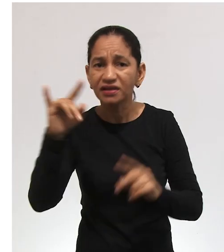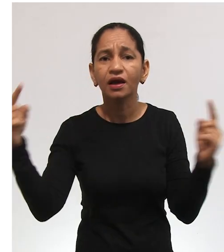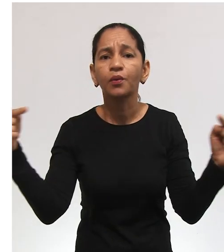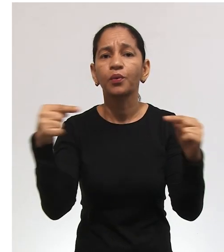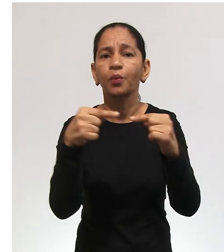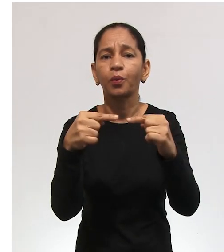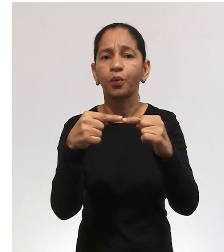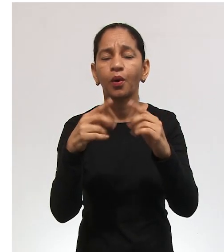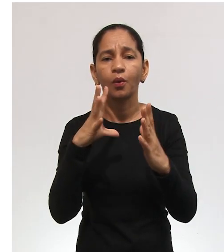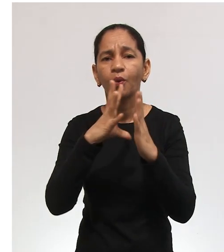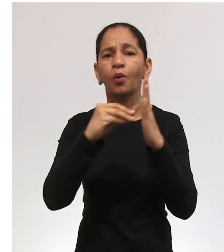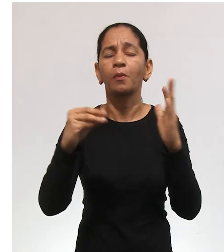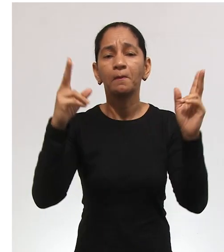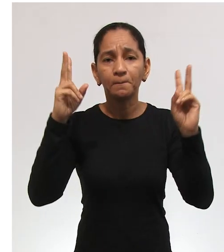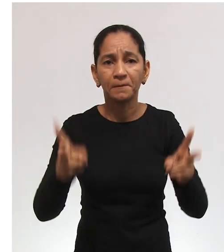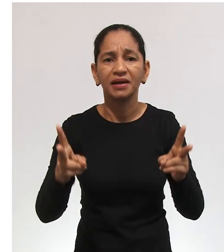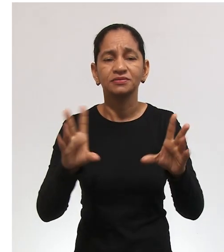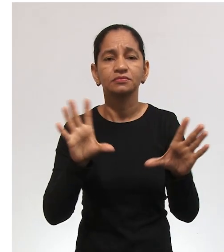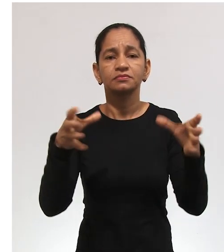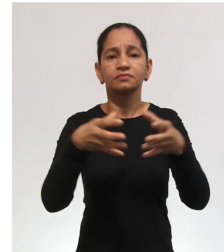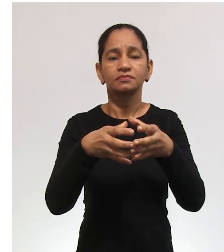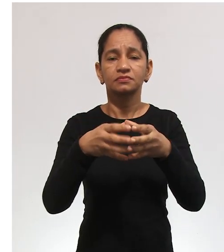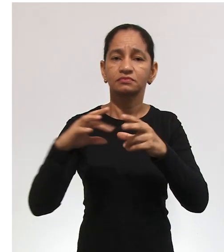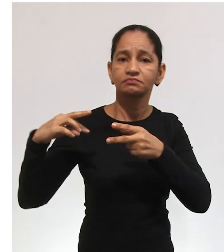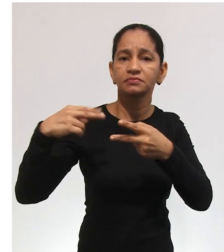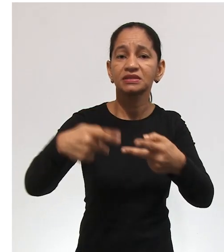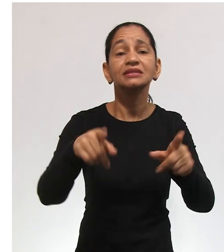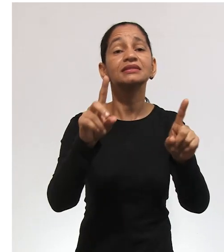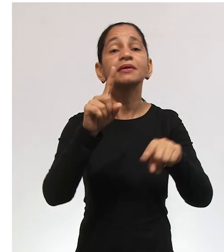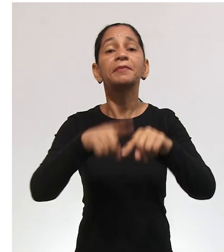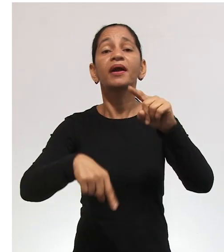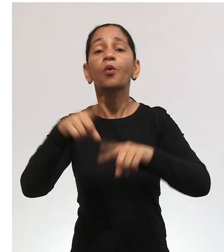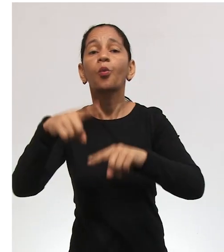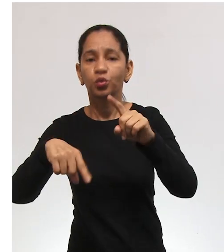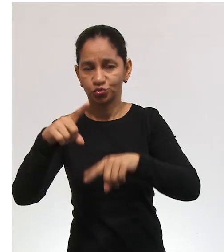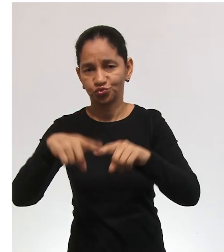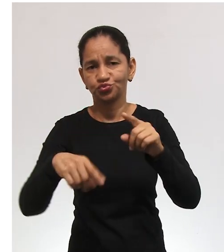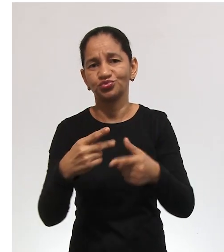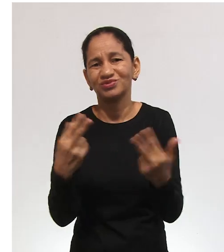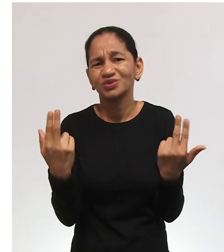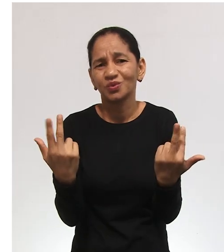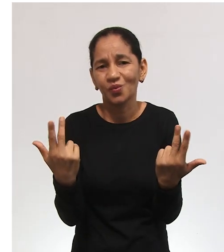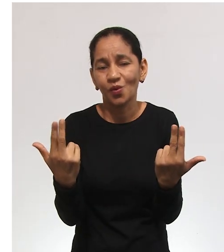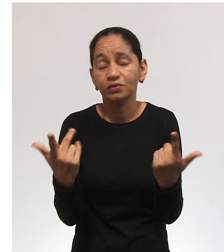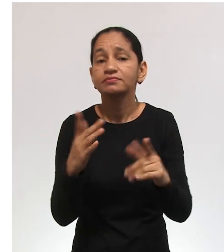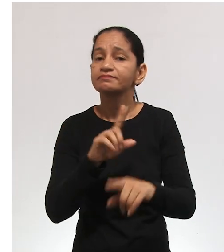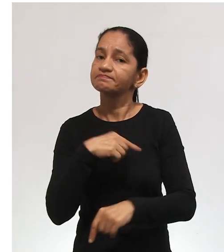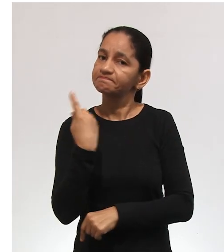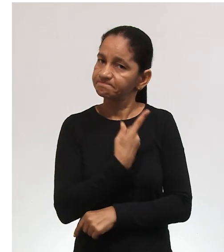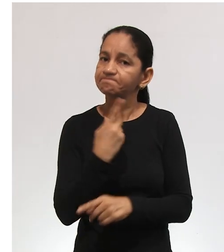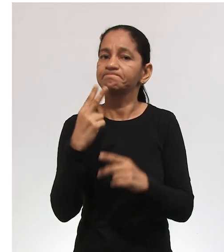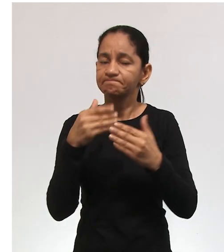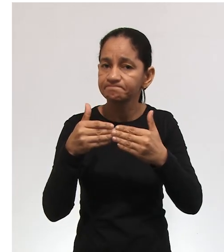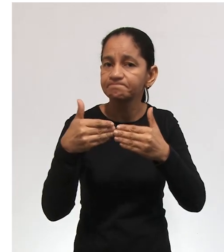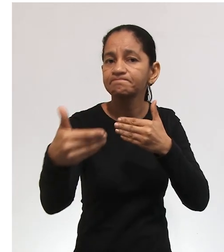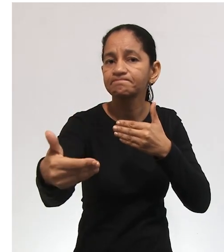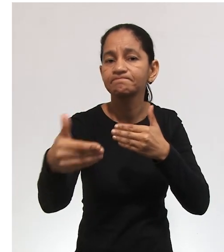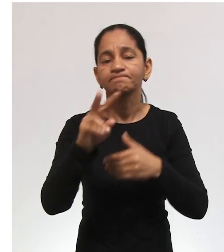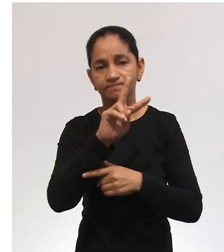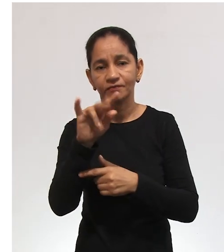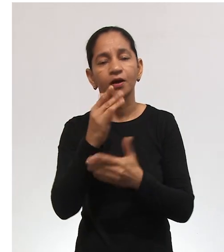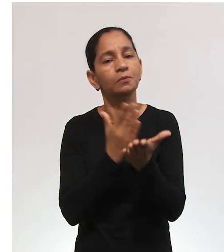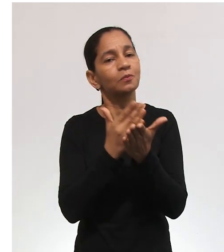escravo, também seria considerado uma propriedade do senhor. Então, a gente vai ter, a partir de